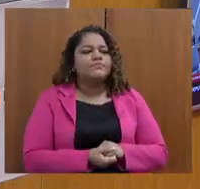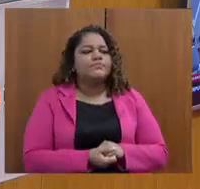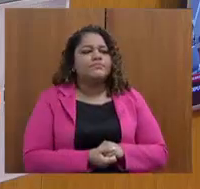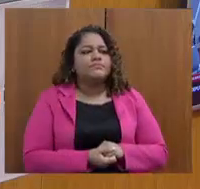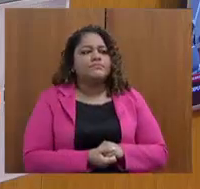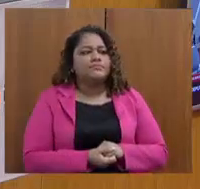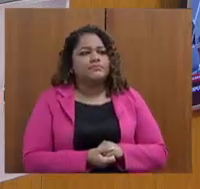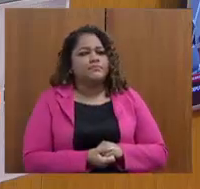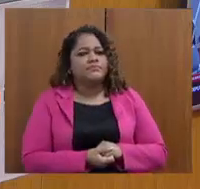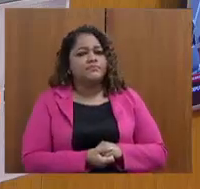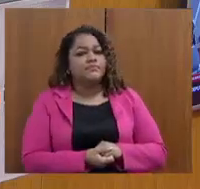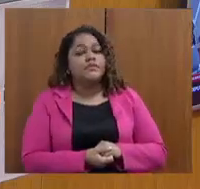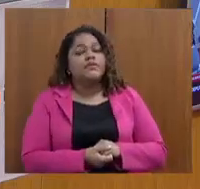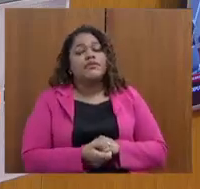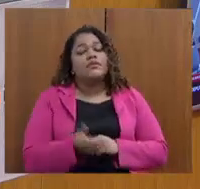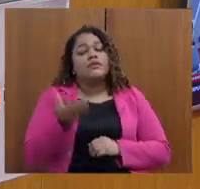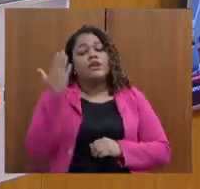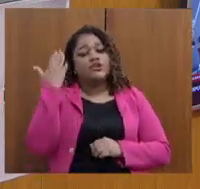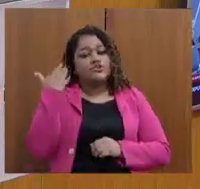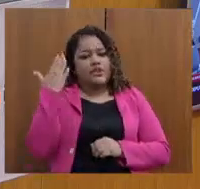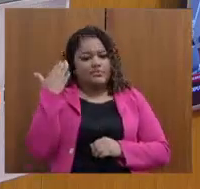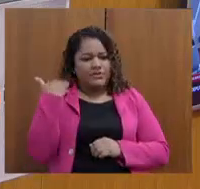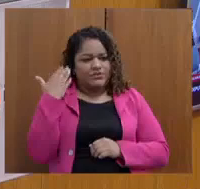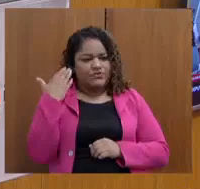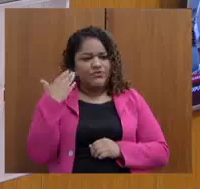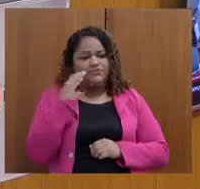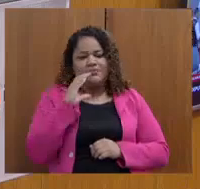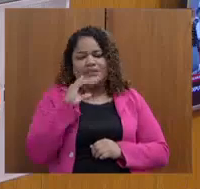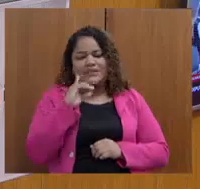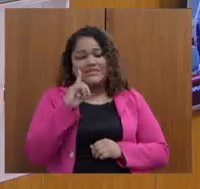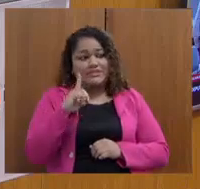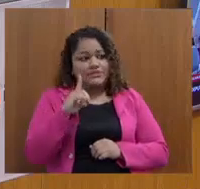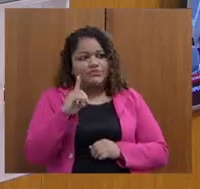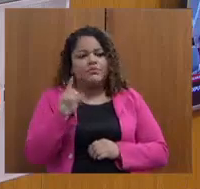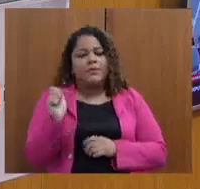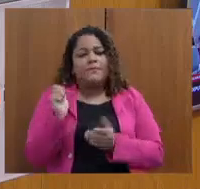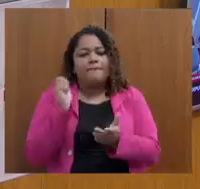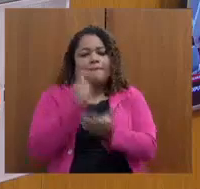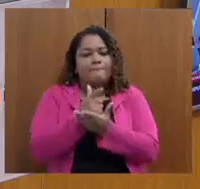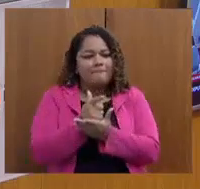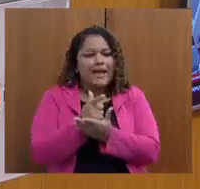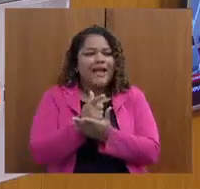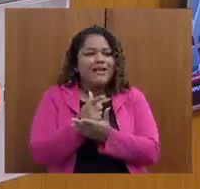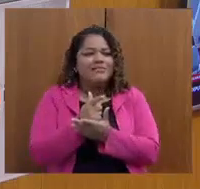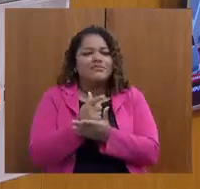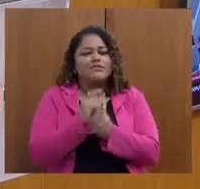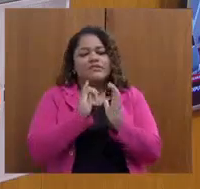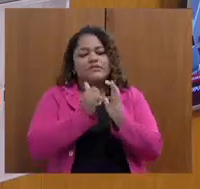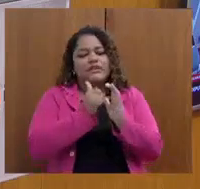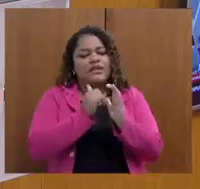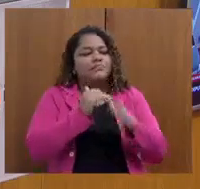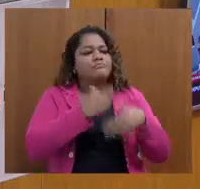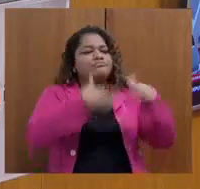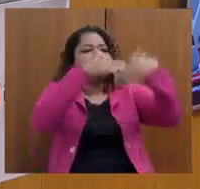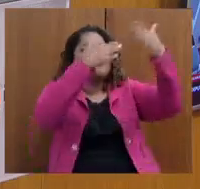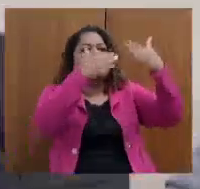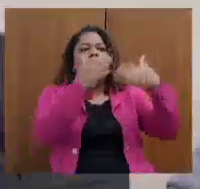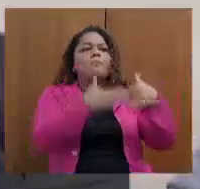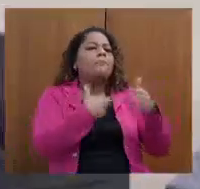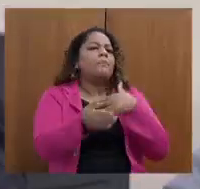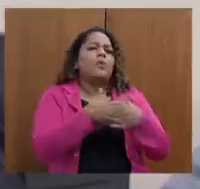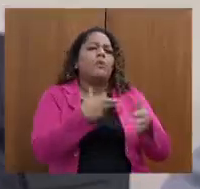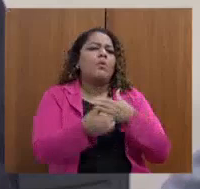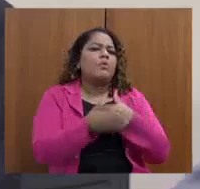eu antigamente o Cid ele pagava aceleração de Startup para qualquer Startup